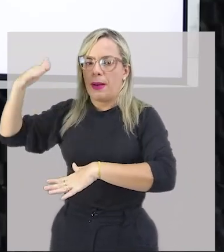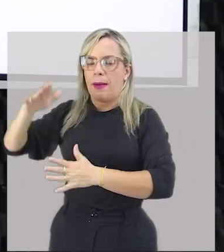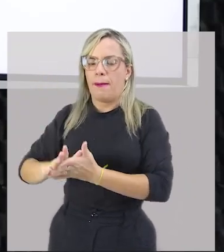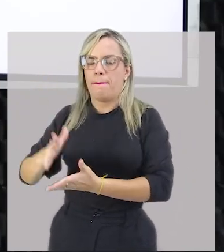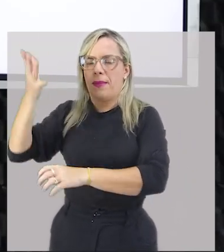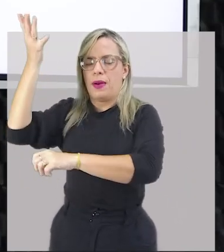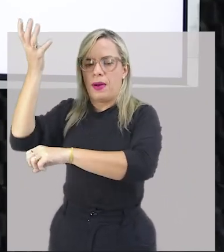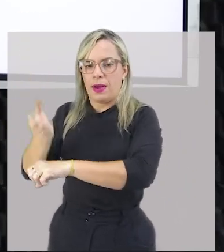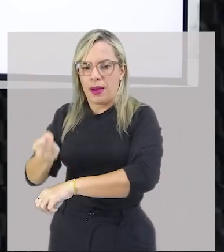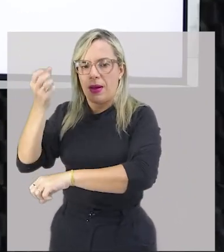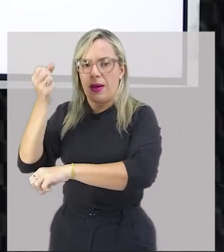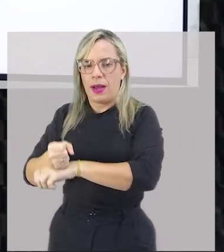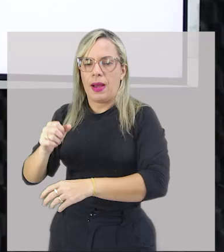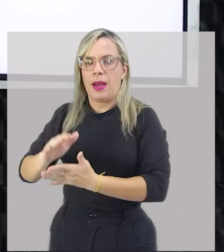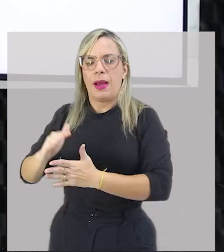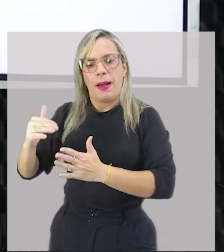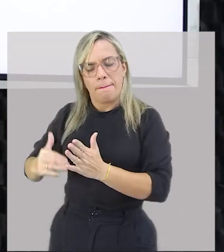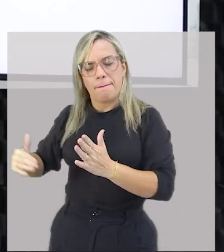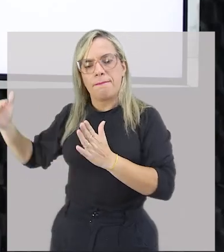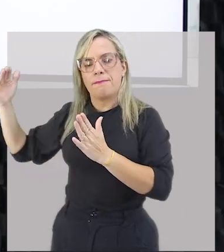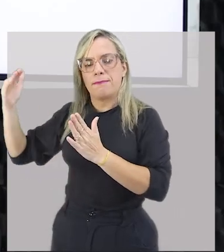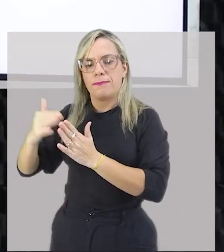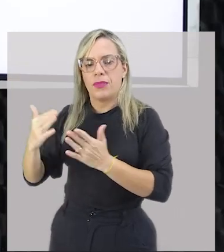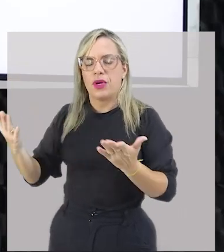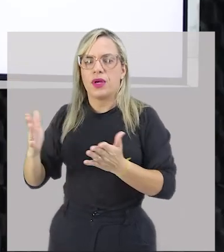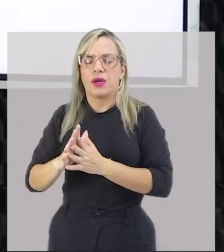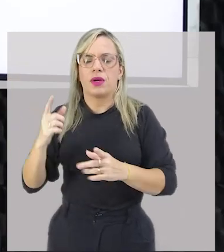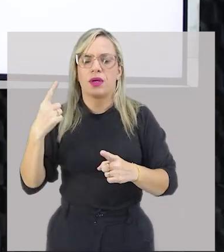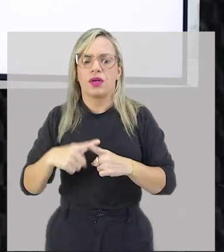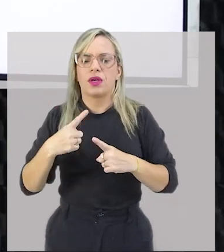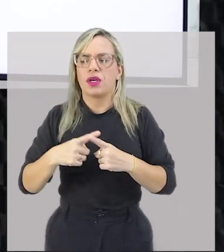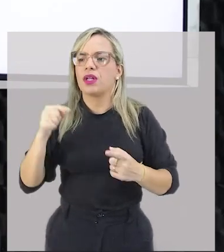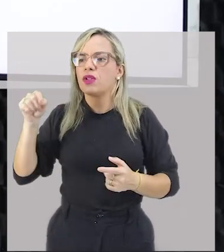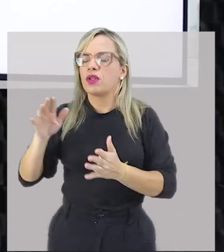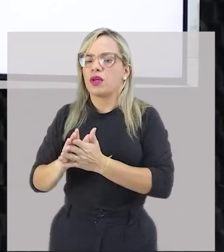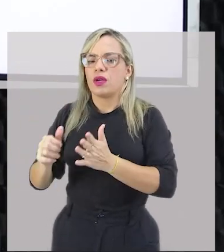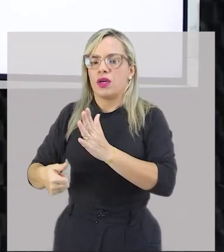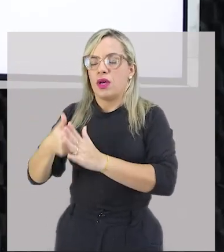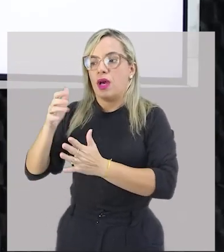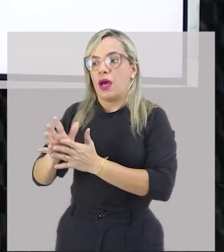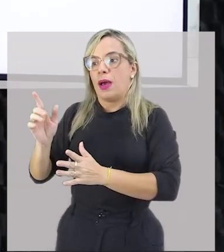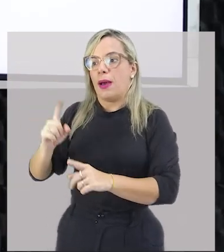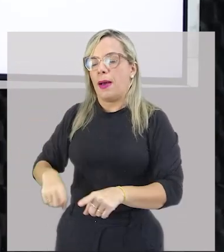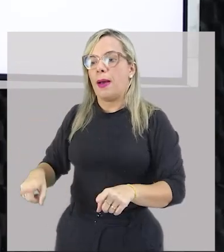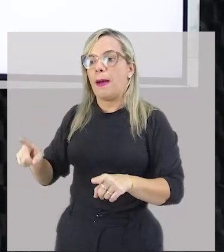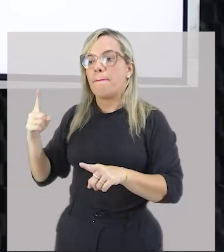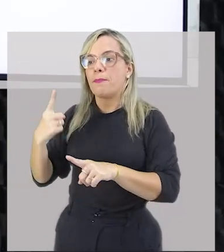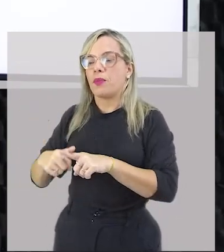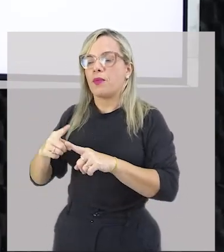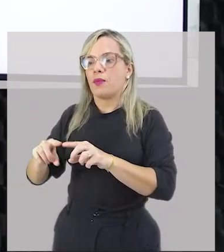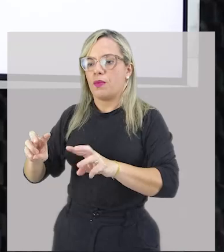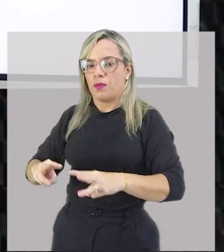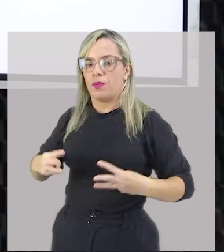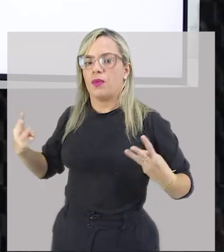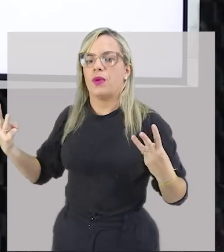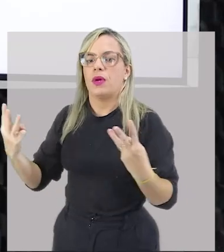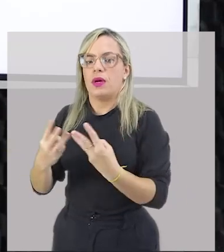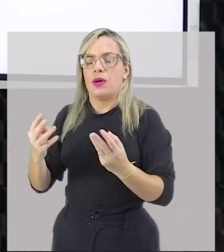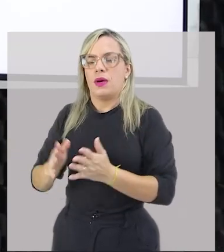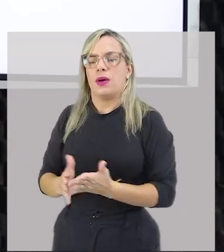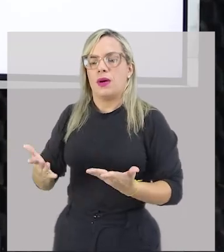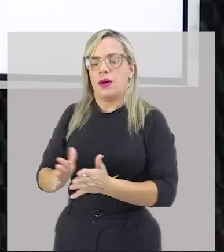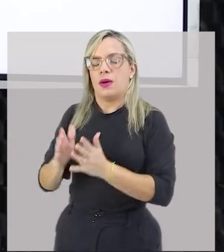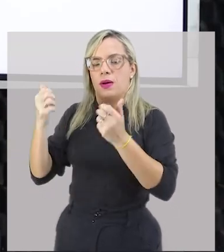para baixo é maior? Sim. E por que ele não cai primeiro? É porque ele tem muita massa. Aí ele necessita de uma força